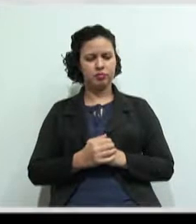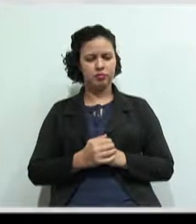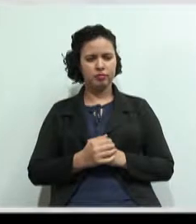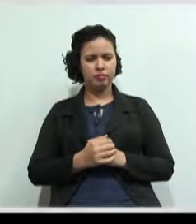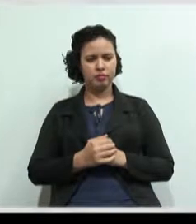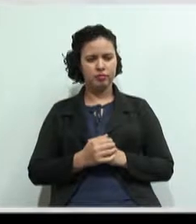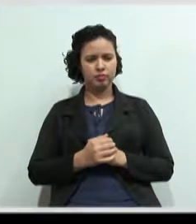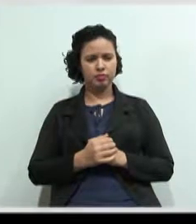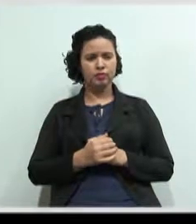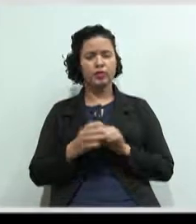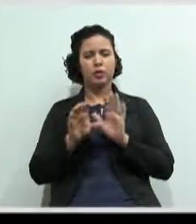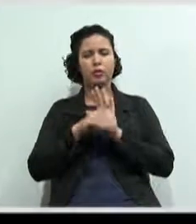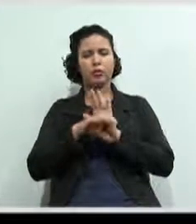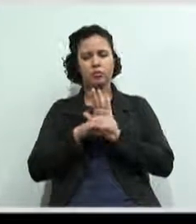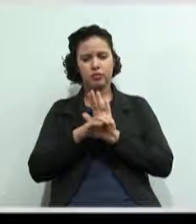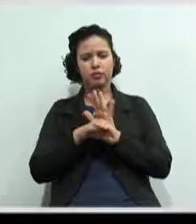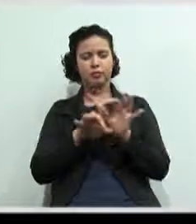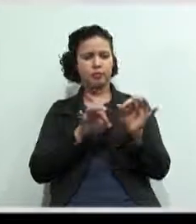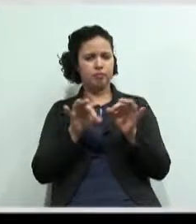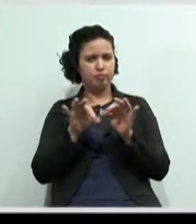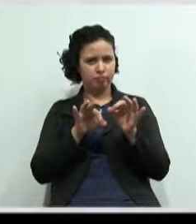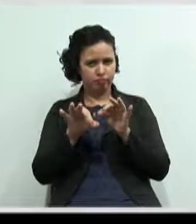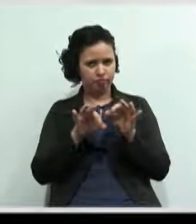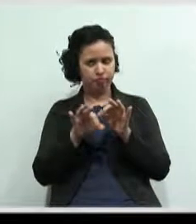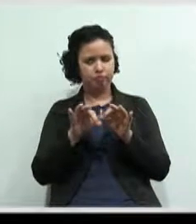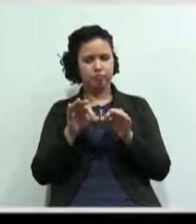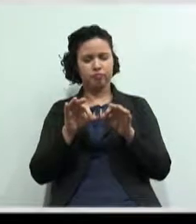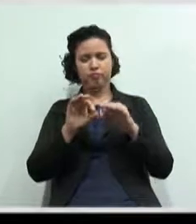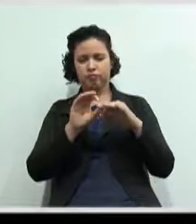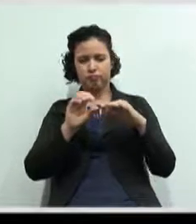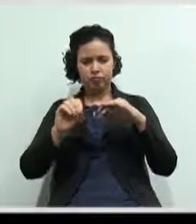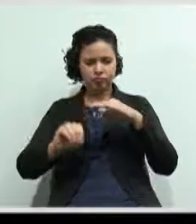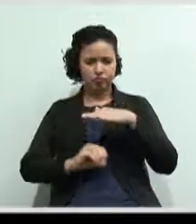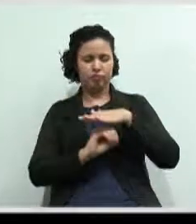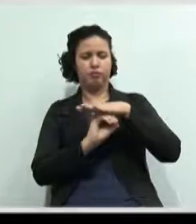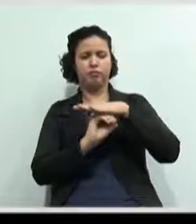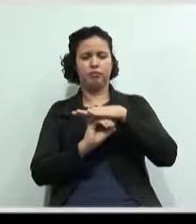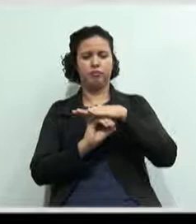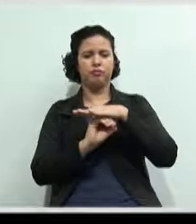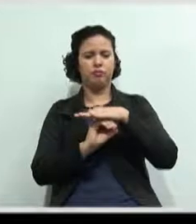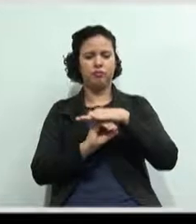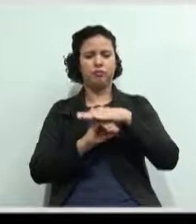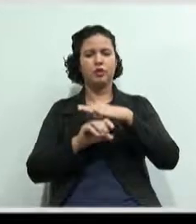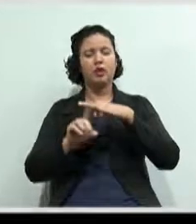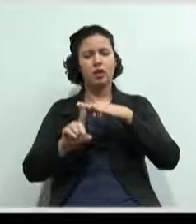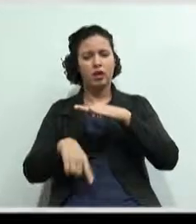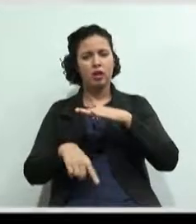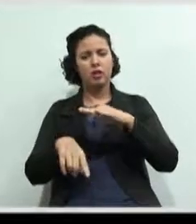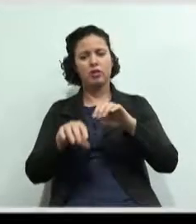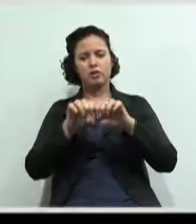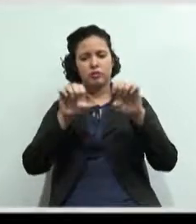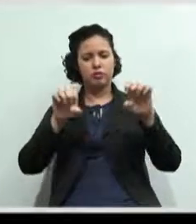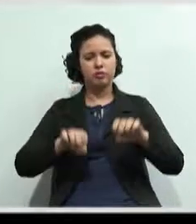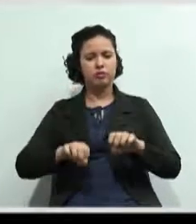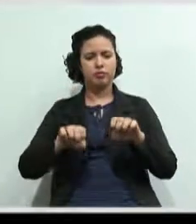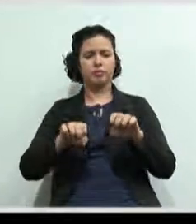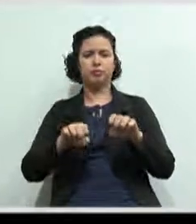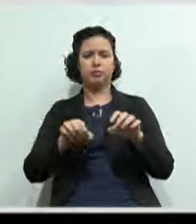Qual é o conceito de organização? Então, a organização, ela é um sistema planejado de